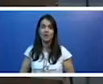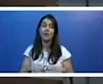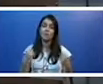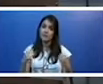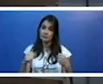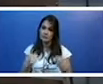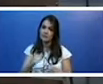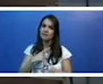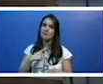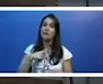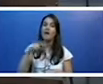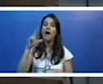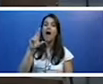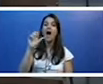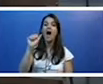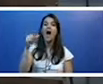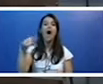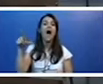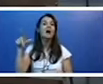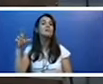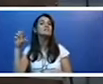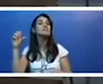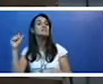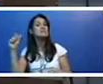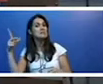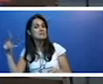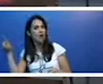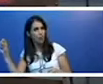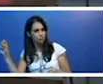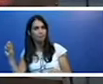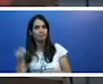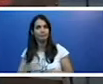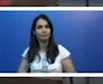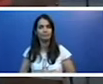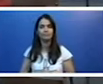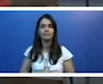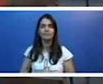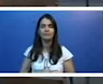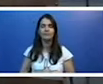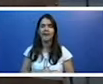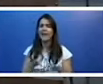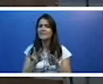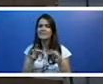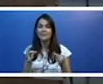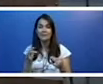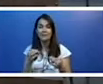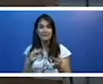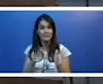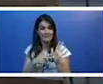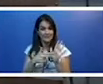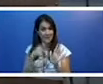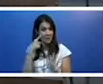razão entre essa figura. Simples.